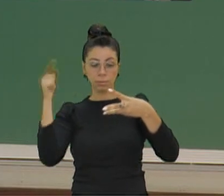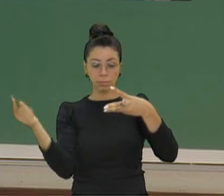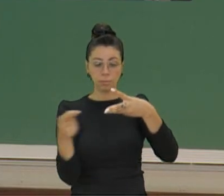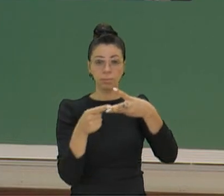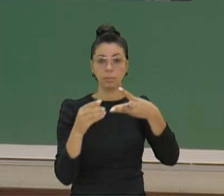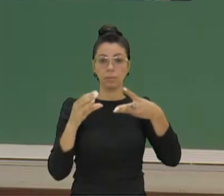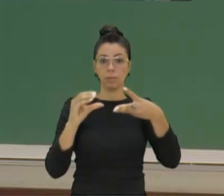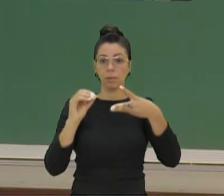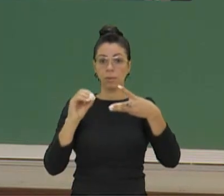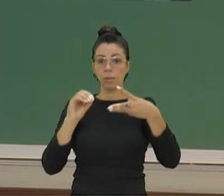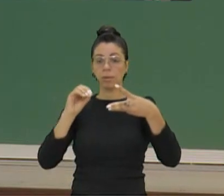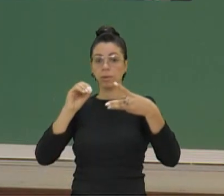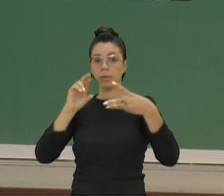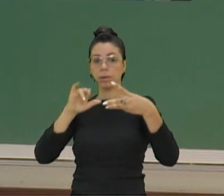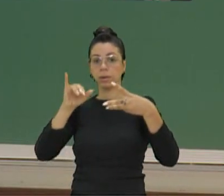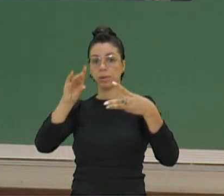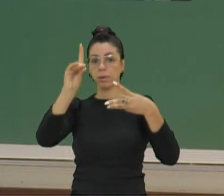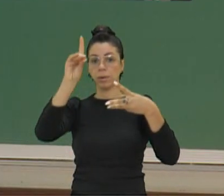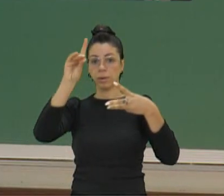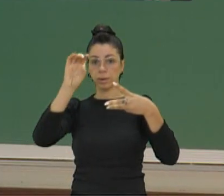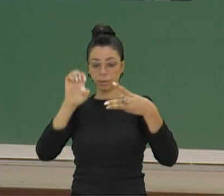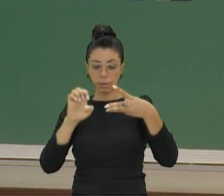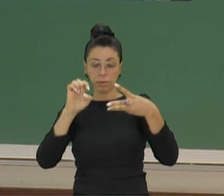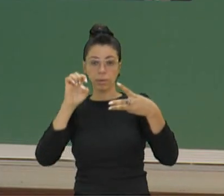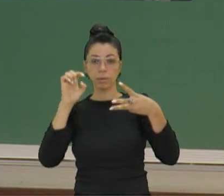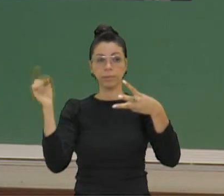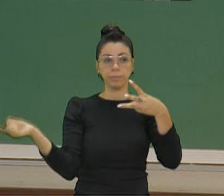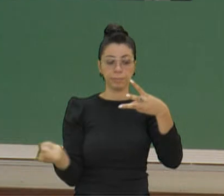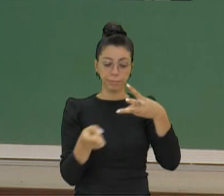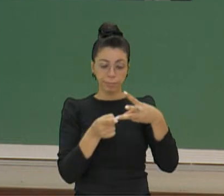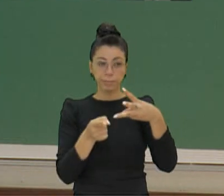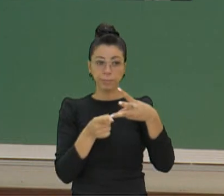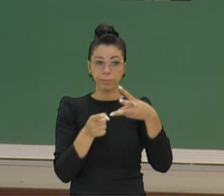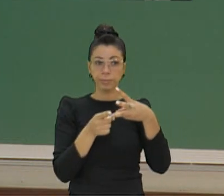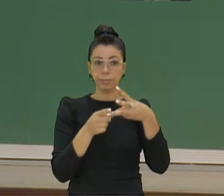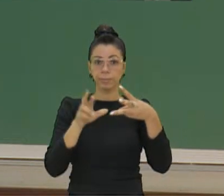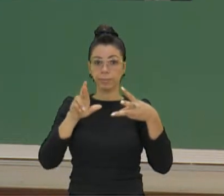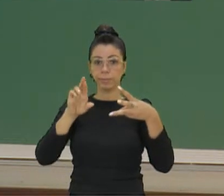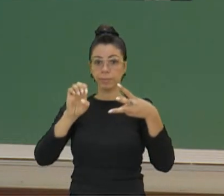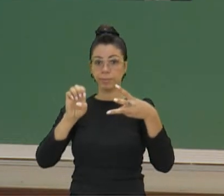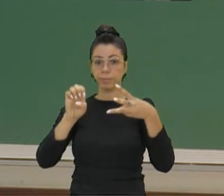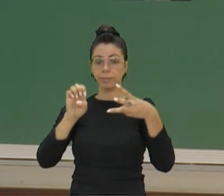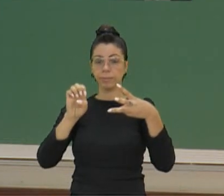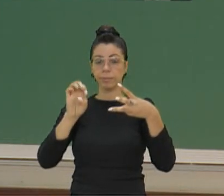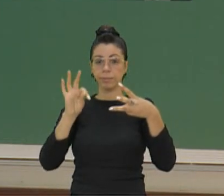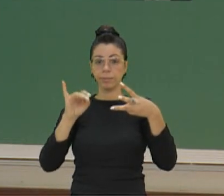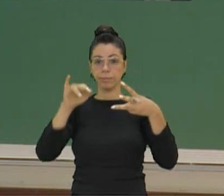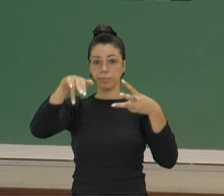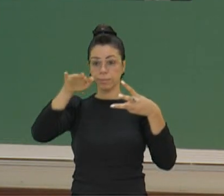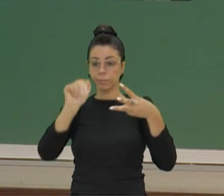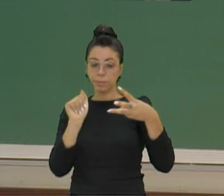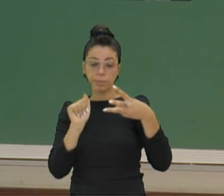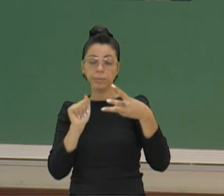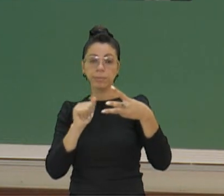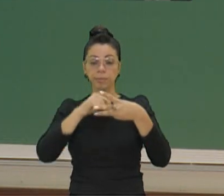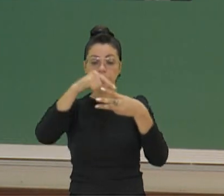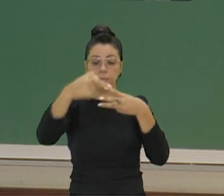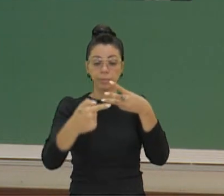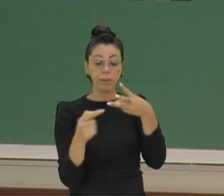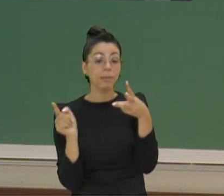a corióide, que também é chamada de coroide, e a retina. Isso, a retina foi da